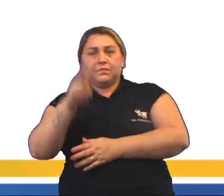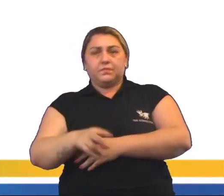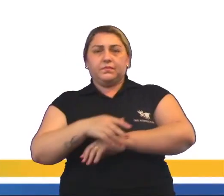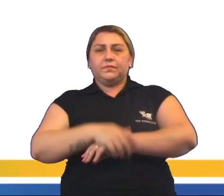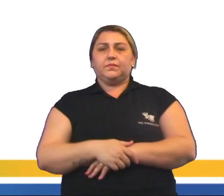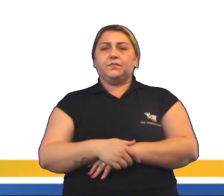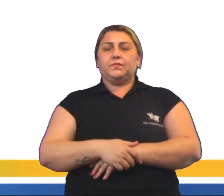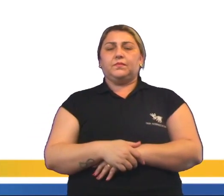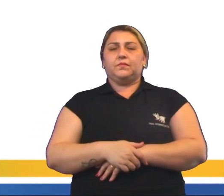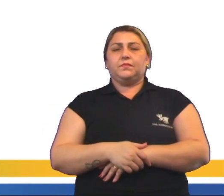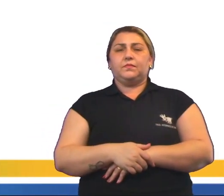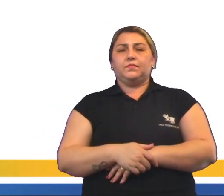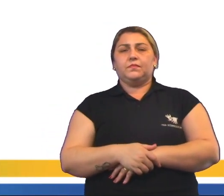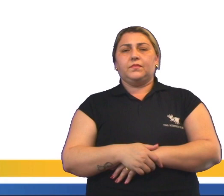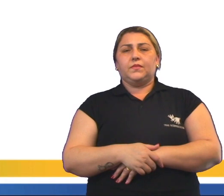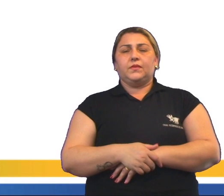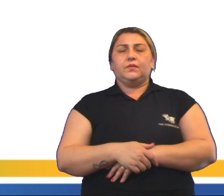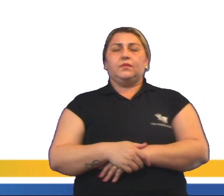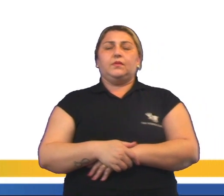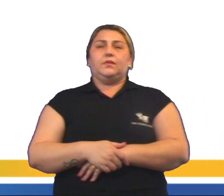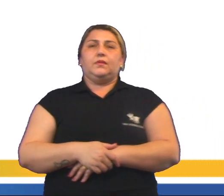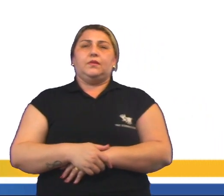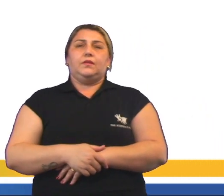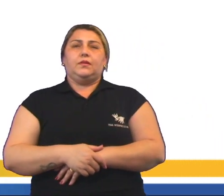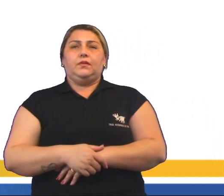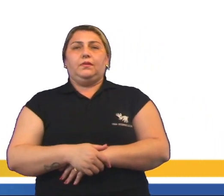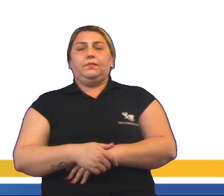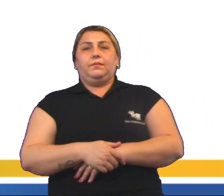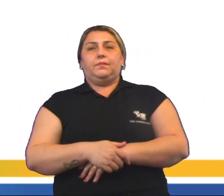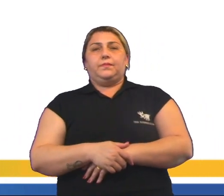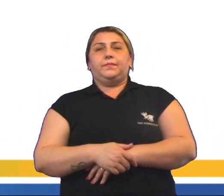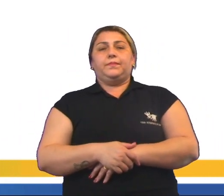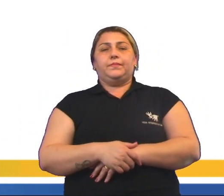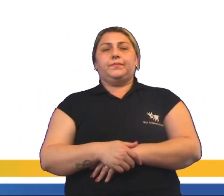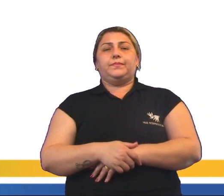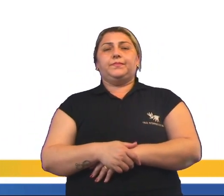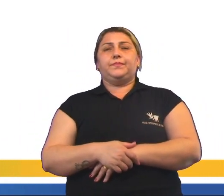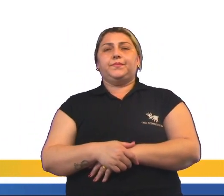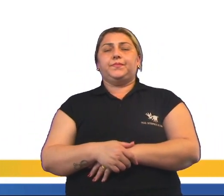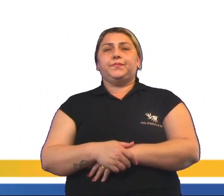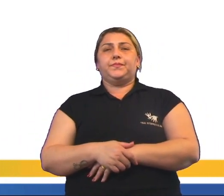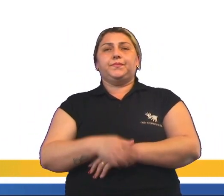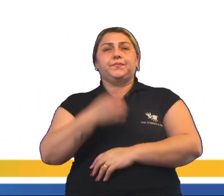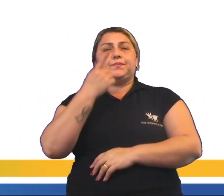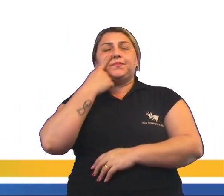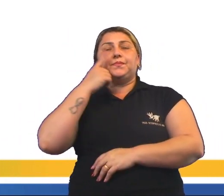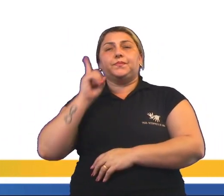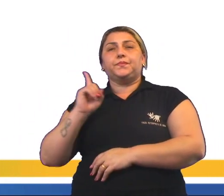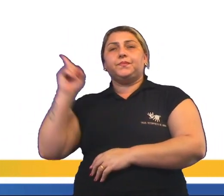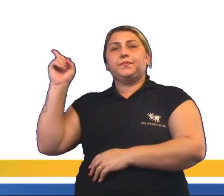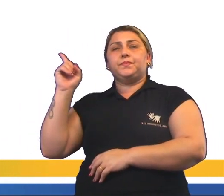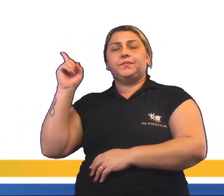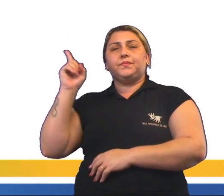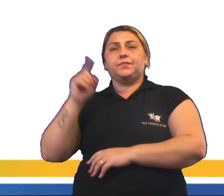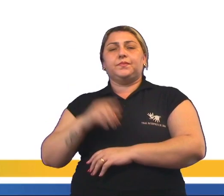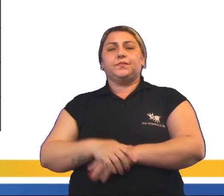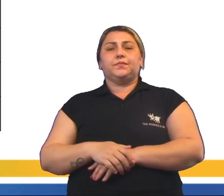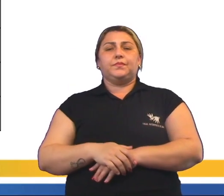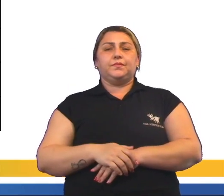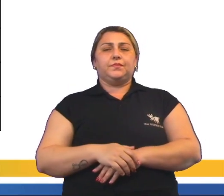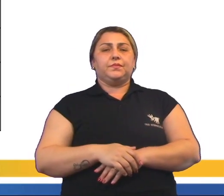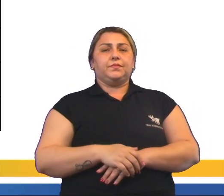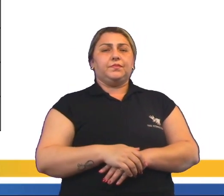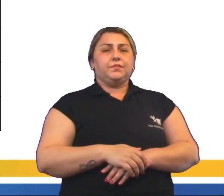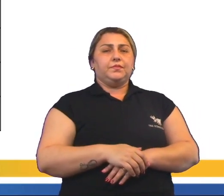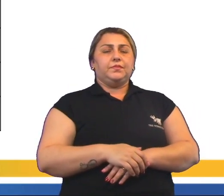isso. Então, vejamos. Olha aí. Quando a gente vai trabalhar ela, observe só um pouquinho,